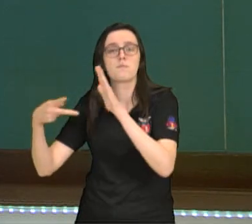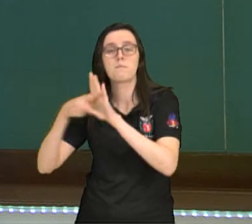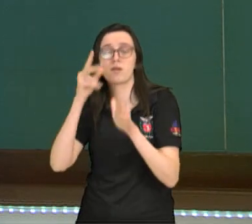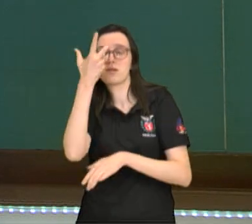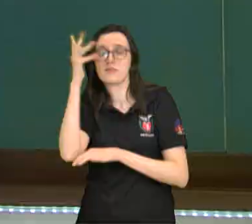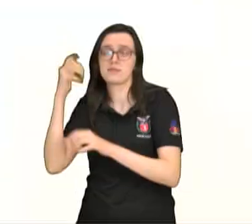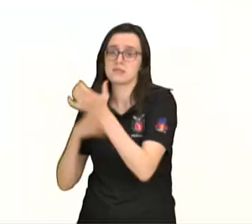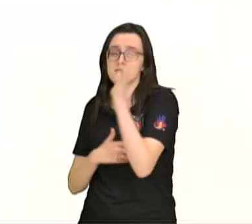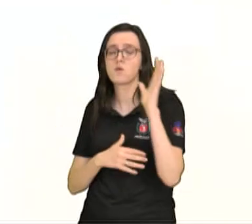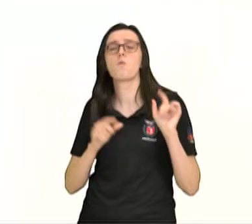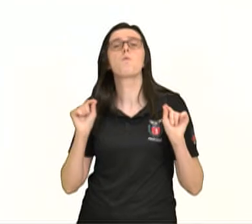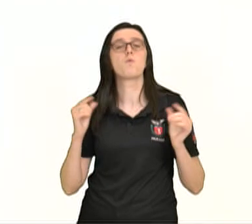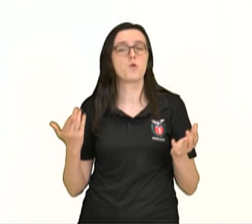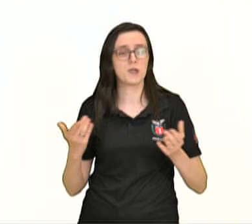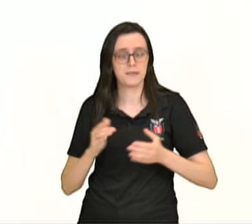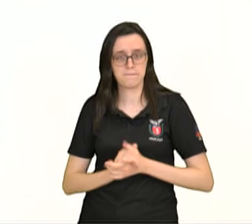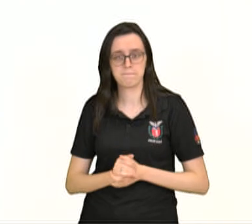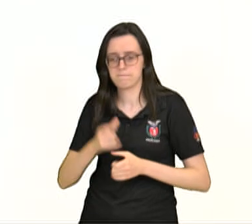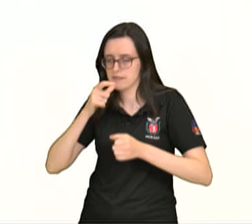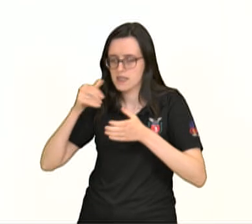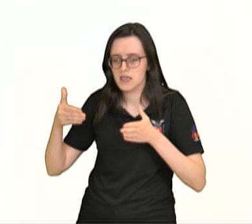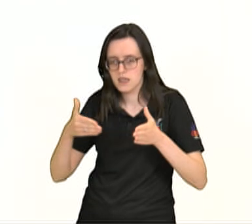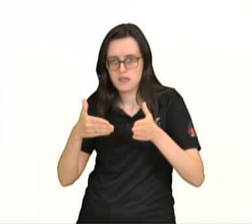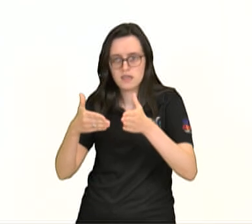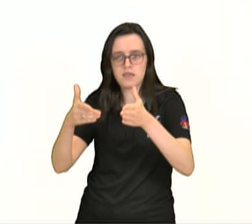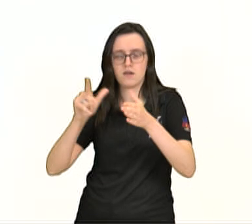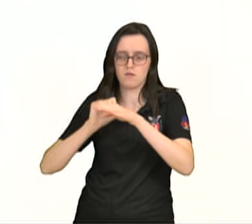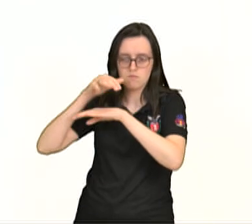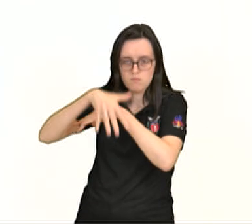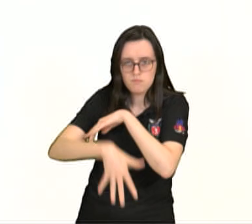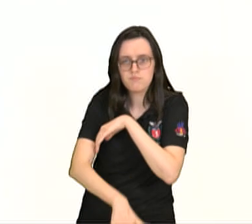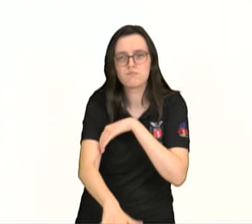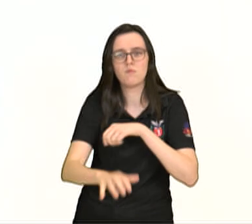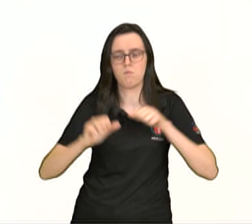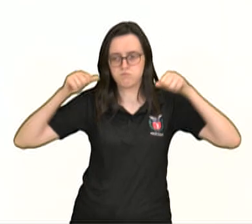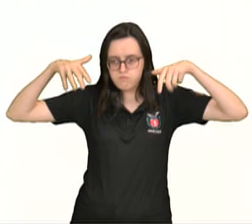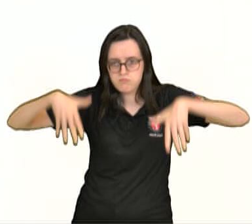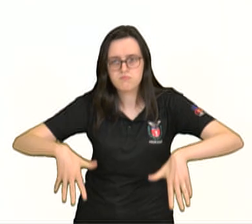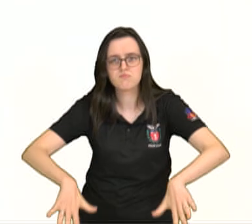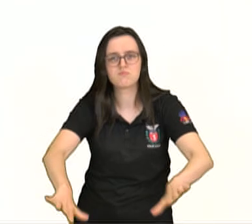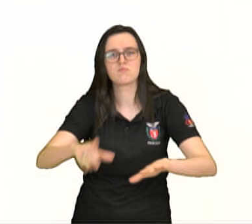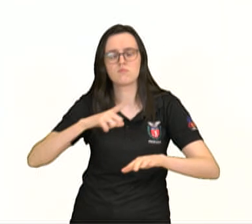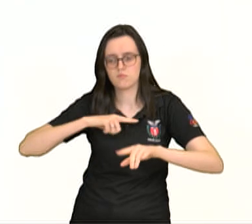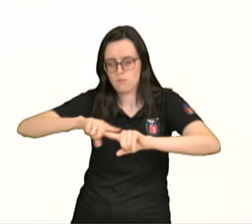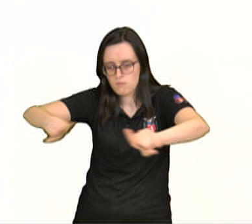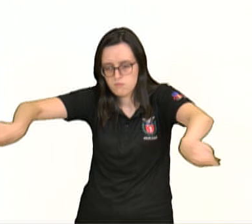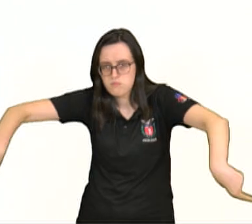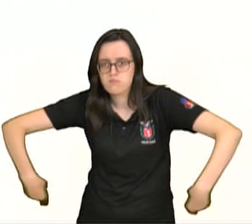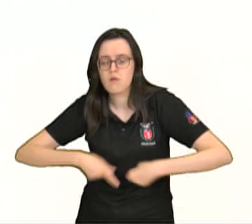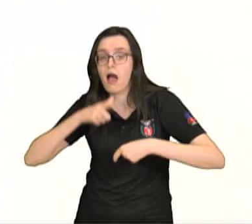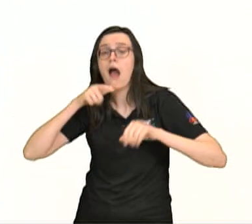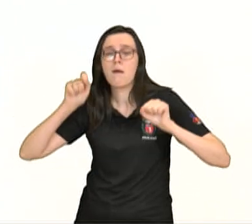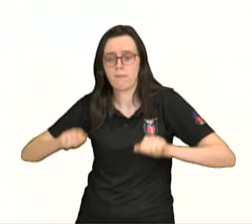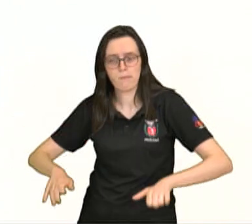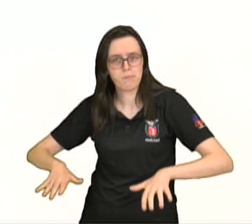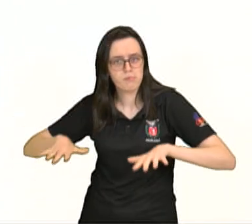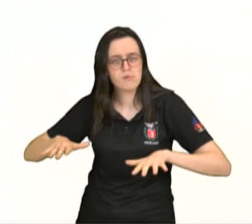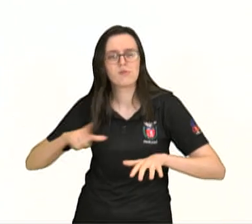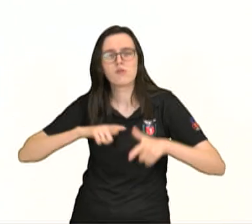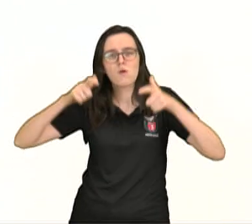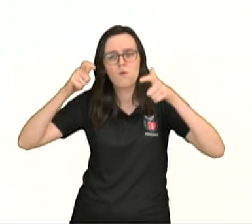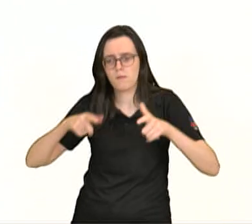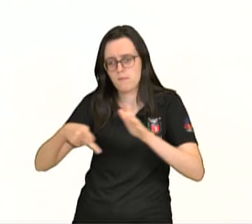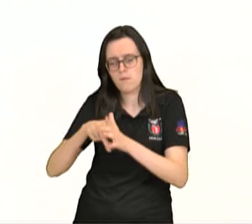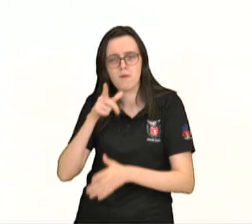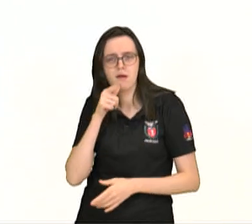Quais são os obstáculos naturais? Rio, riacho, nascente, represa, charco, né, uma área que pode alagar, objeto especial